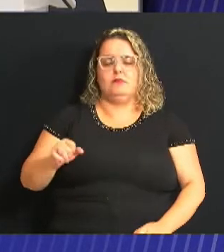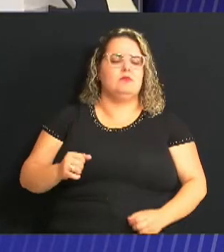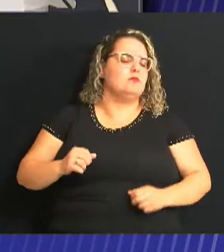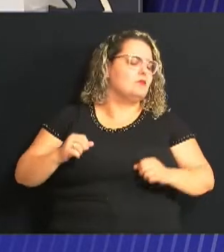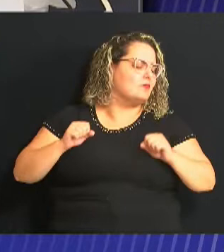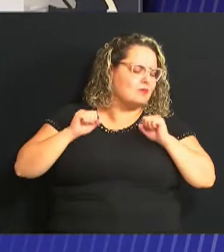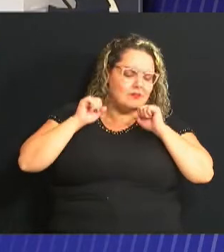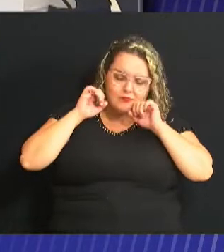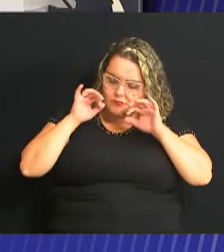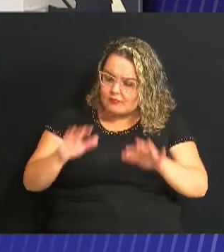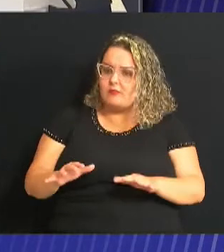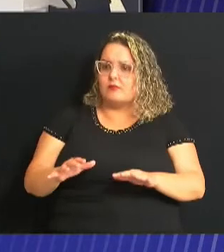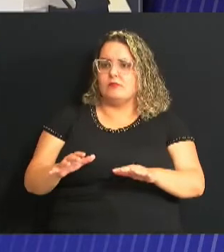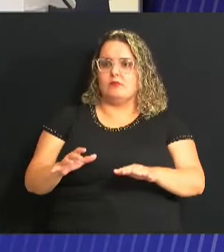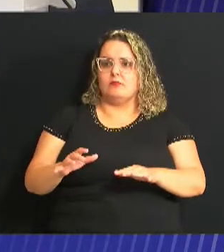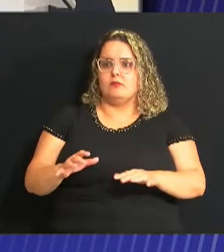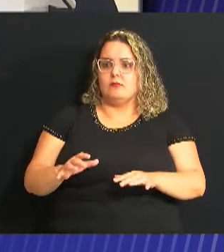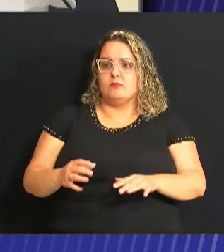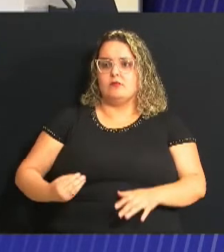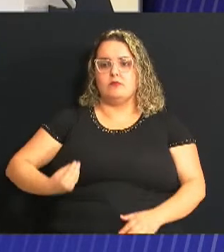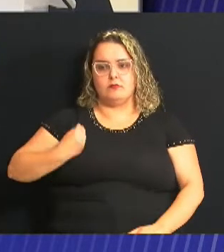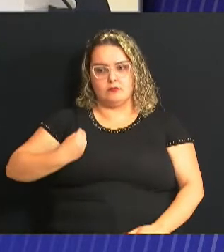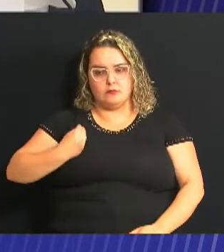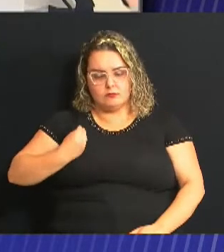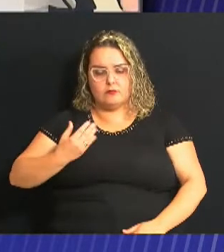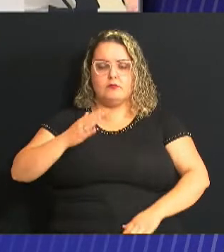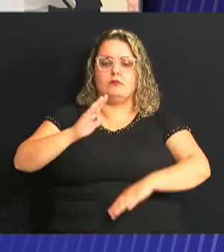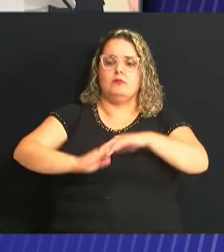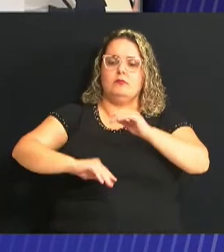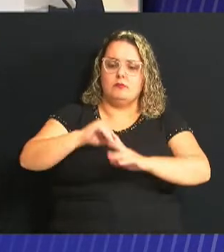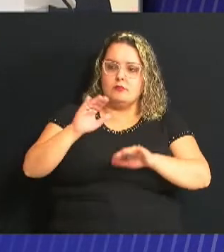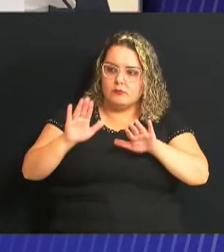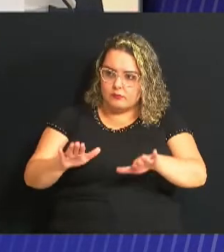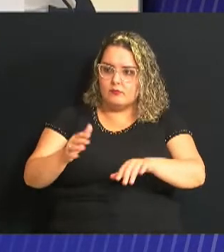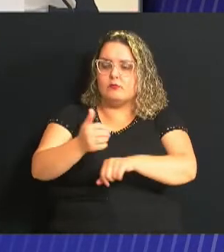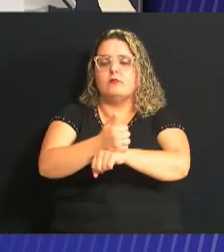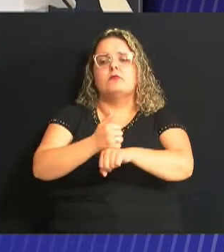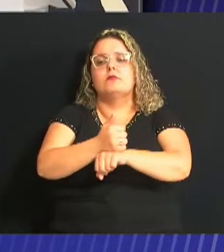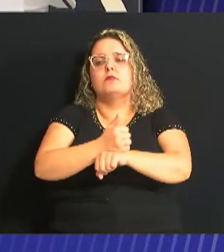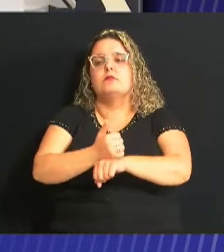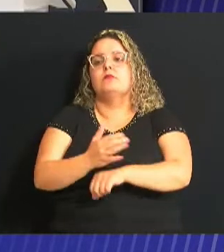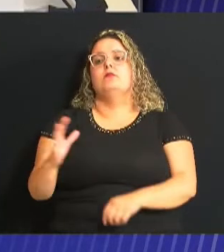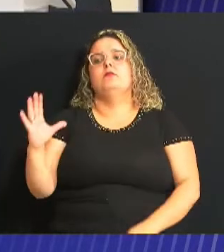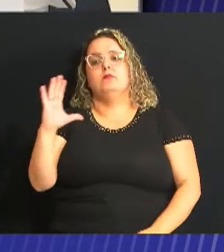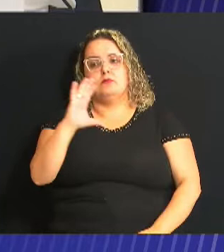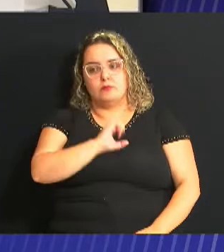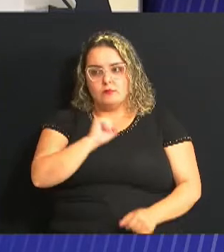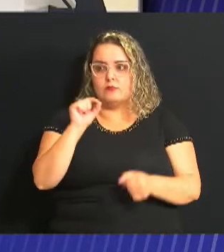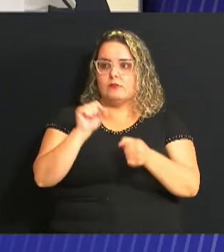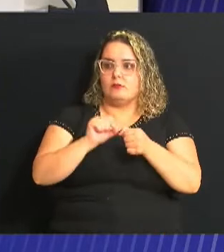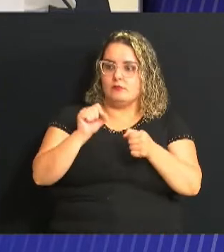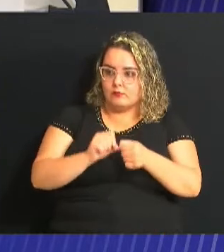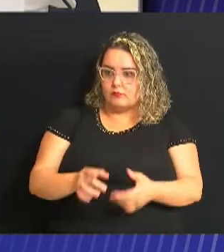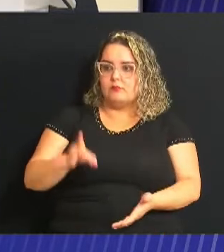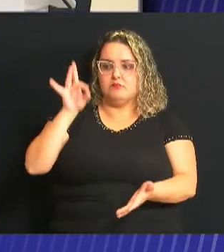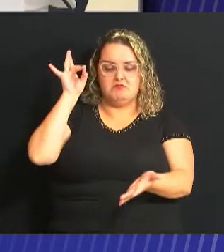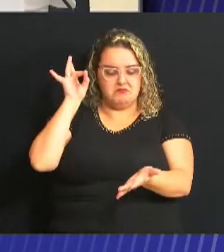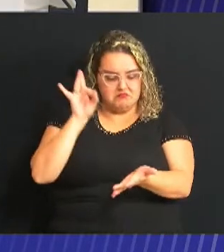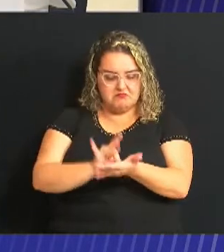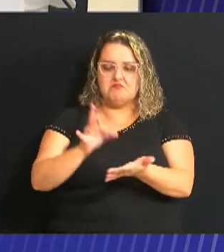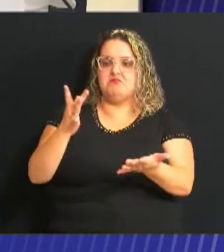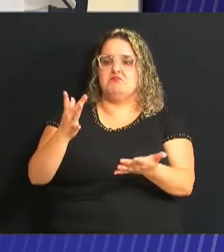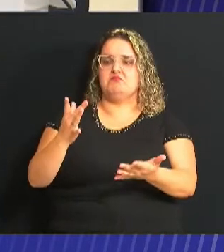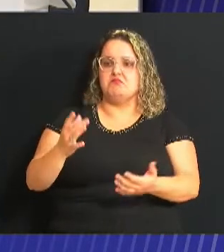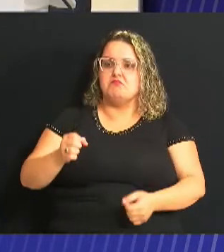muitíssimos abençoadas por a mão de um profissional que gosta do que faz e que é um verdadeiro instrumento